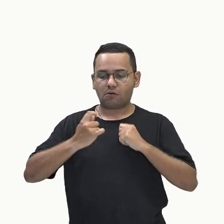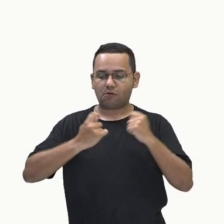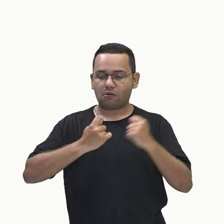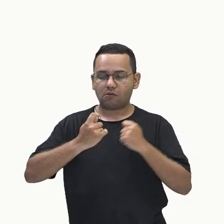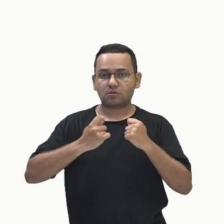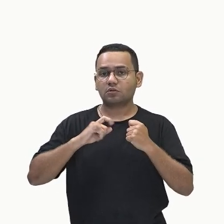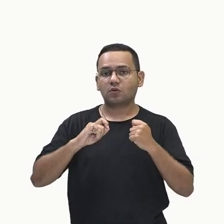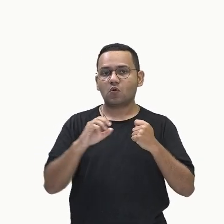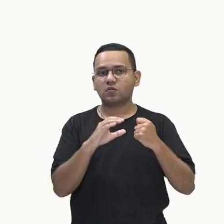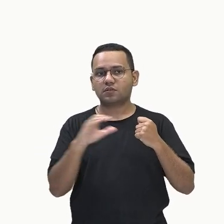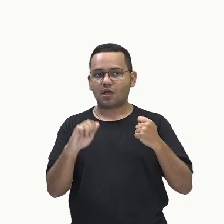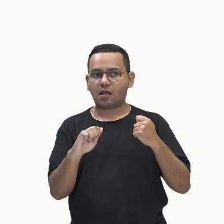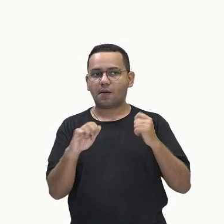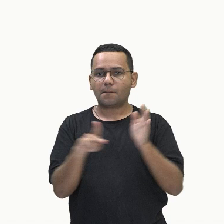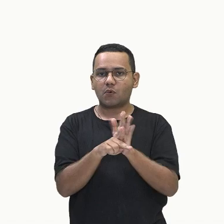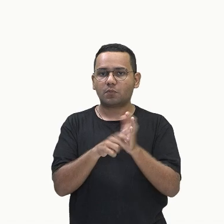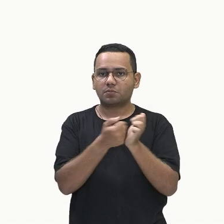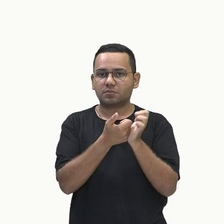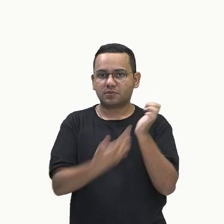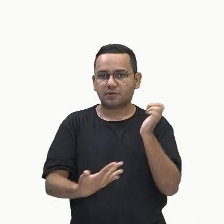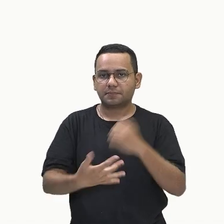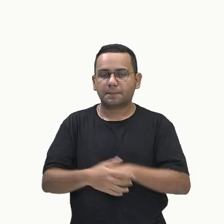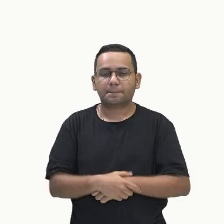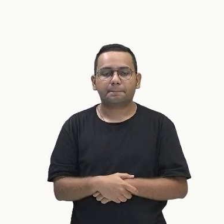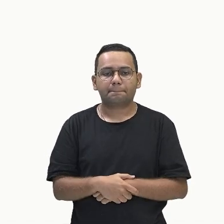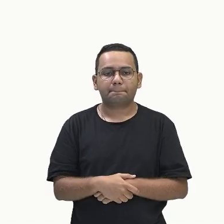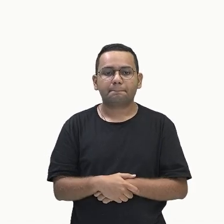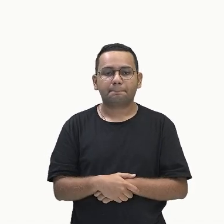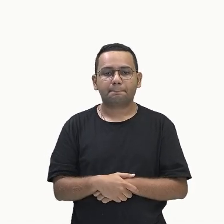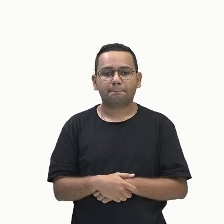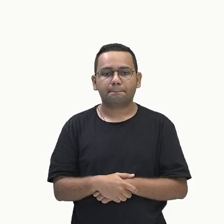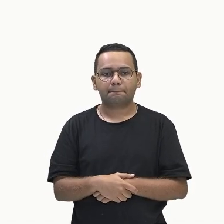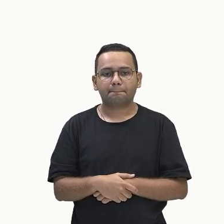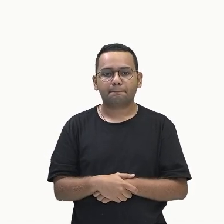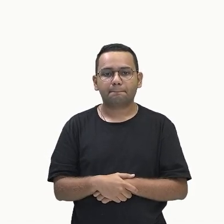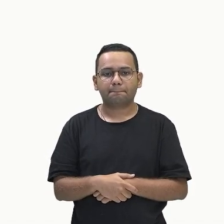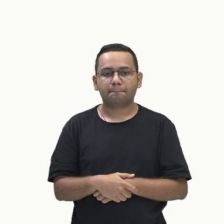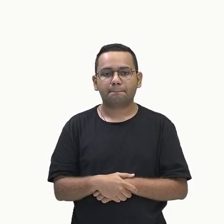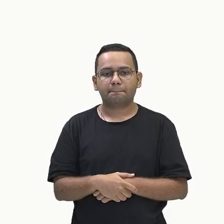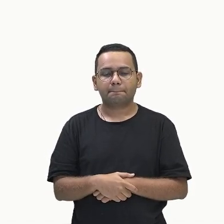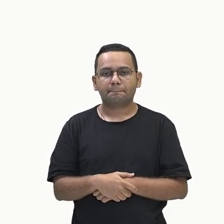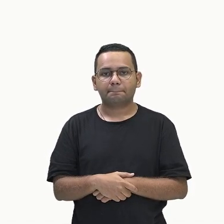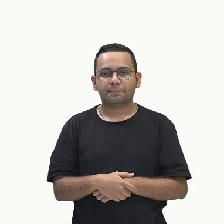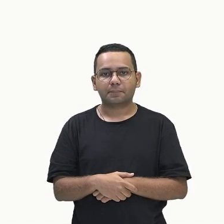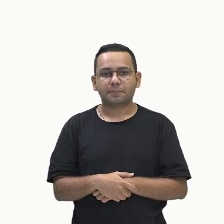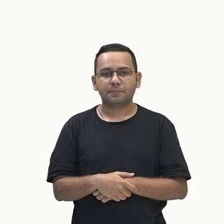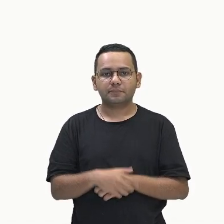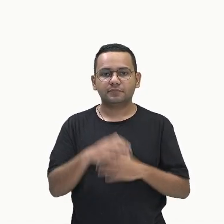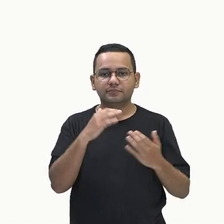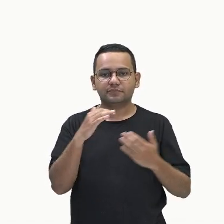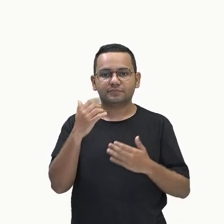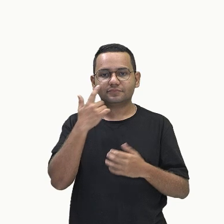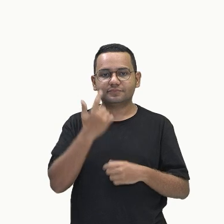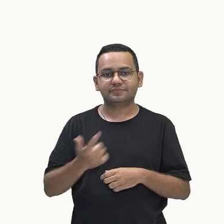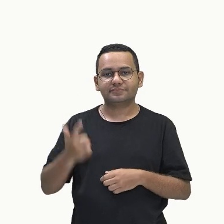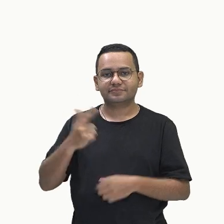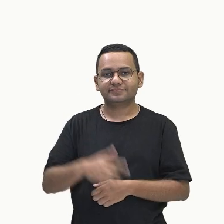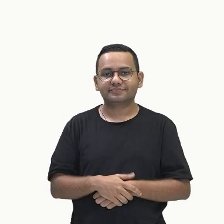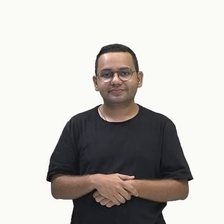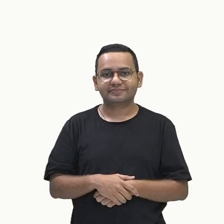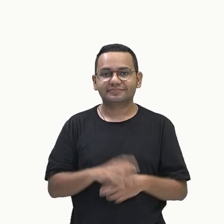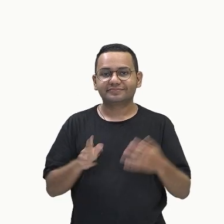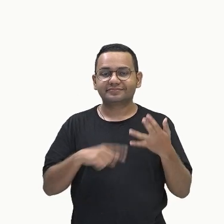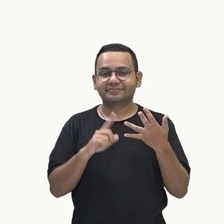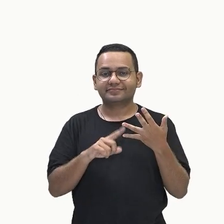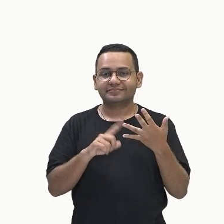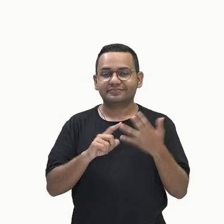quantidade de cálcio no nosso sangue. Continuando, né, sobre as glândulas que fazem parte do sistema endócrino,